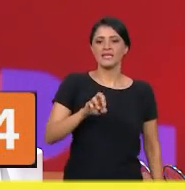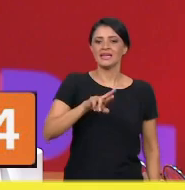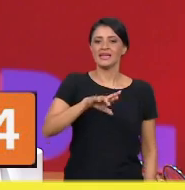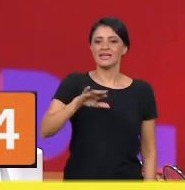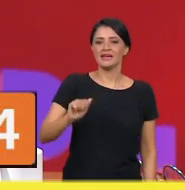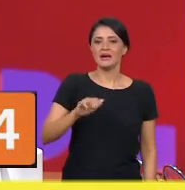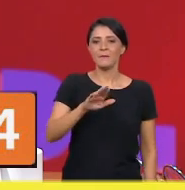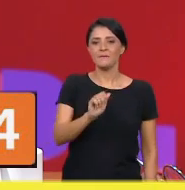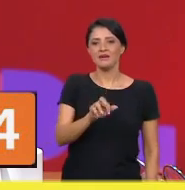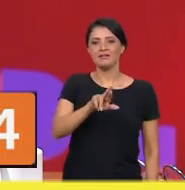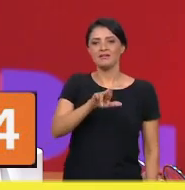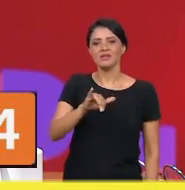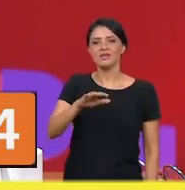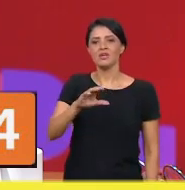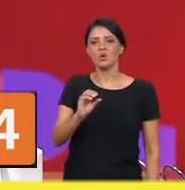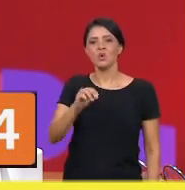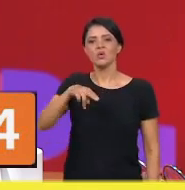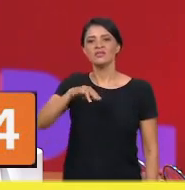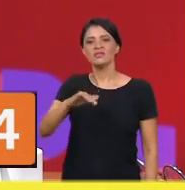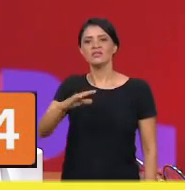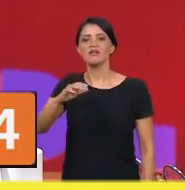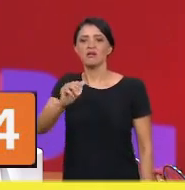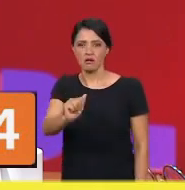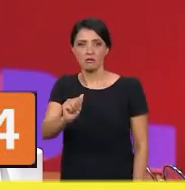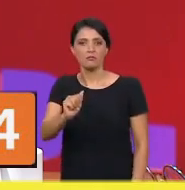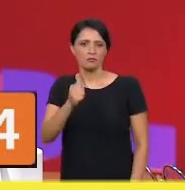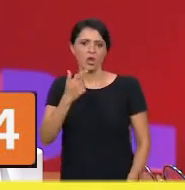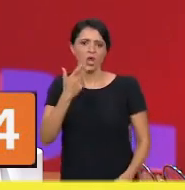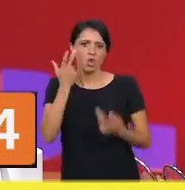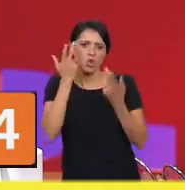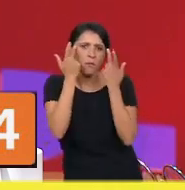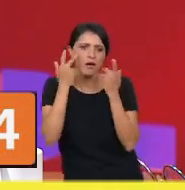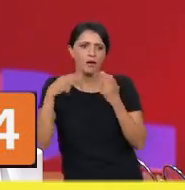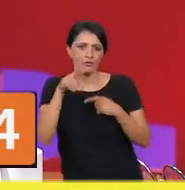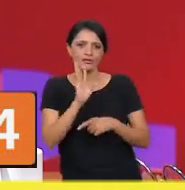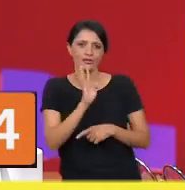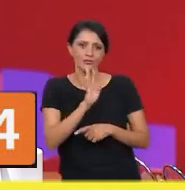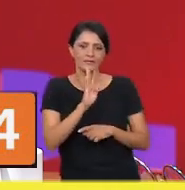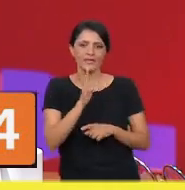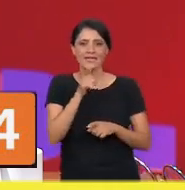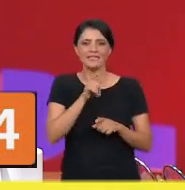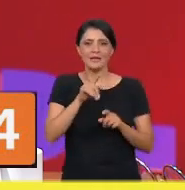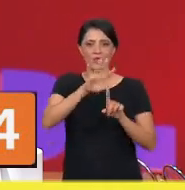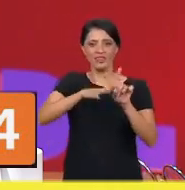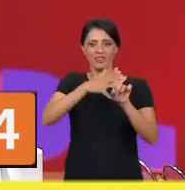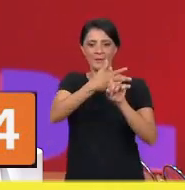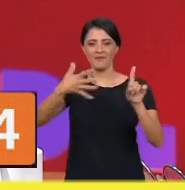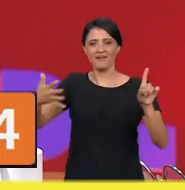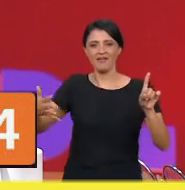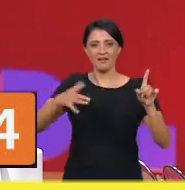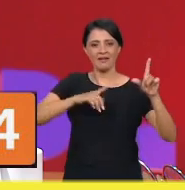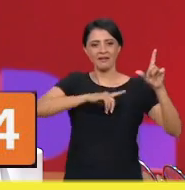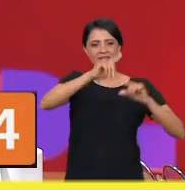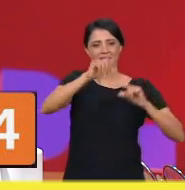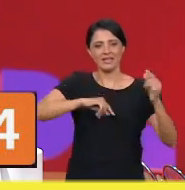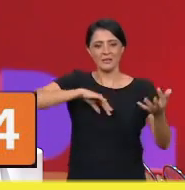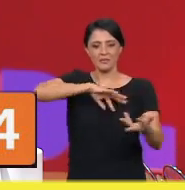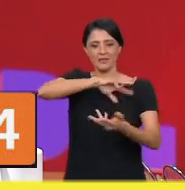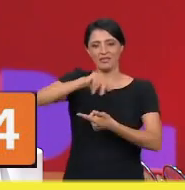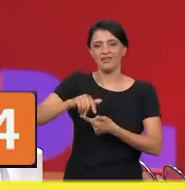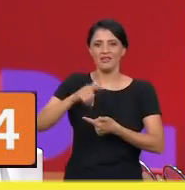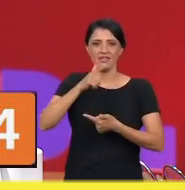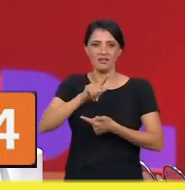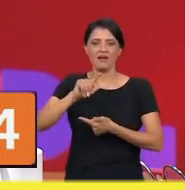essa matéria normal que a gente está acostumado, os elementos da tabela periódica, por exemplo, estrelas, planetas,